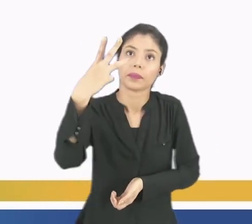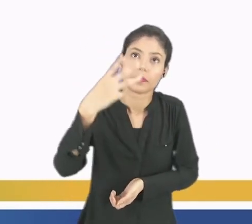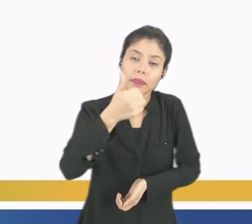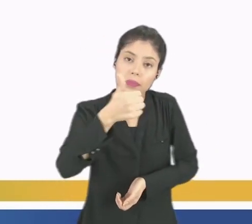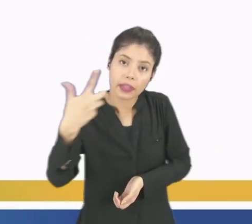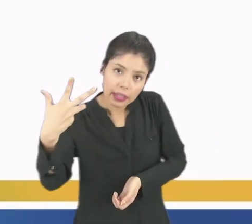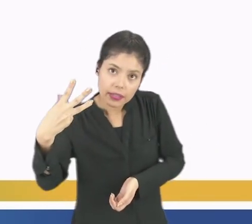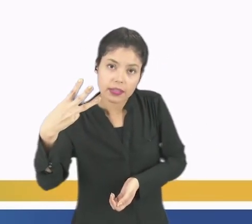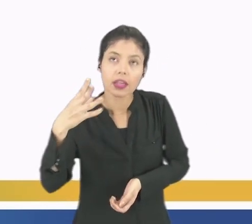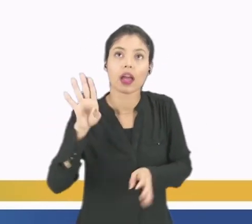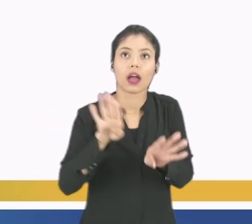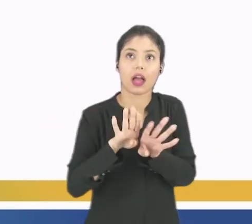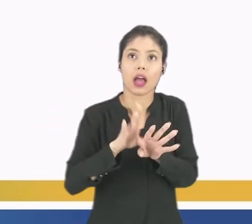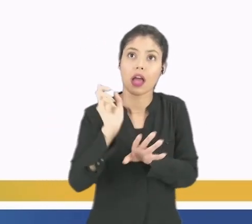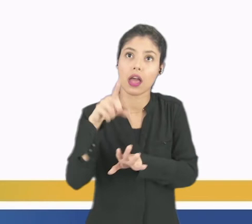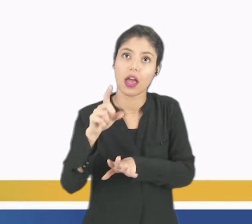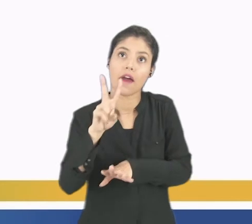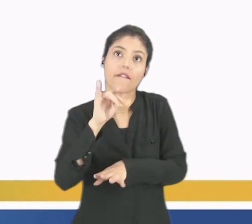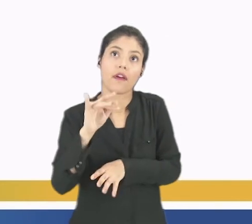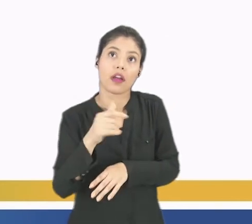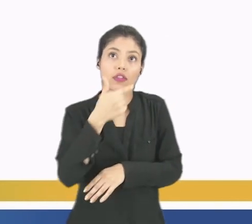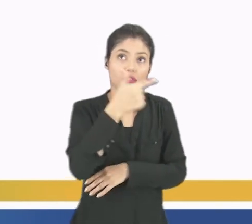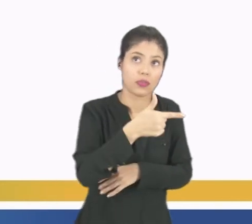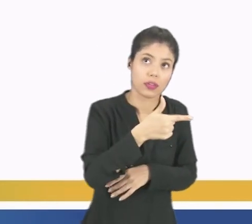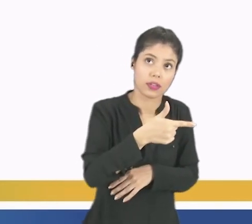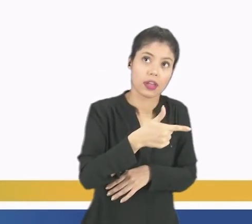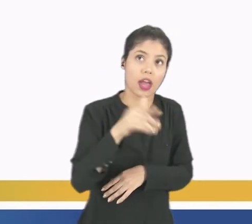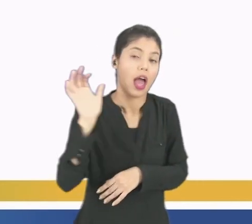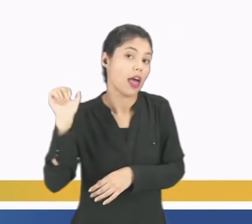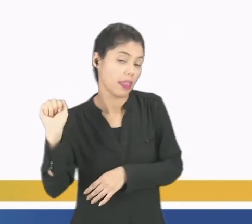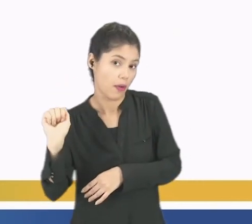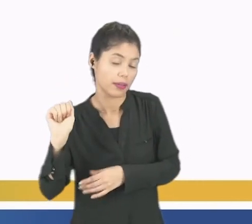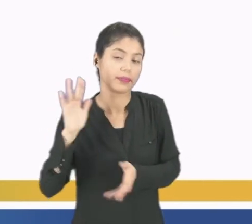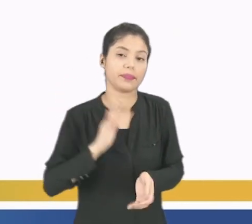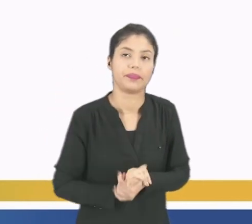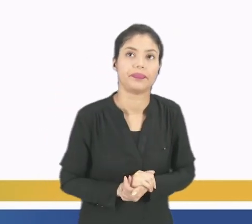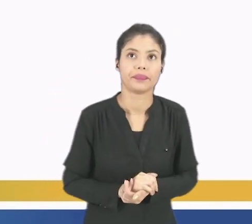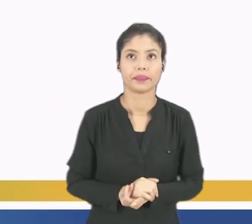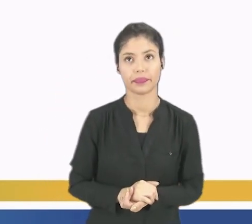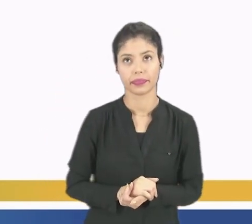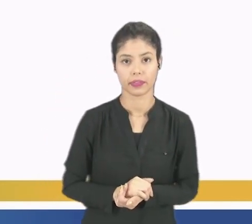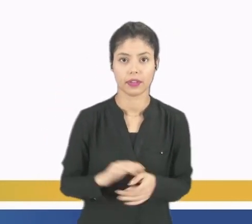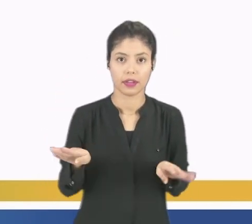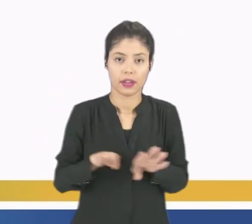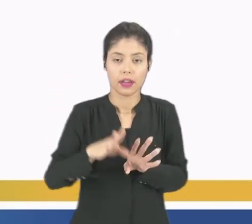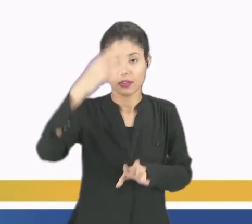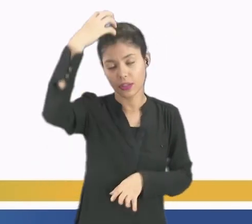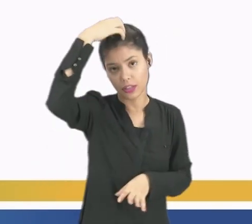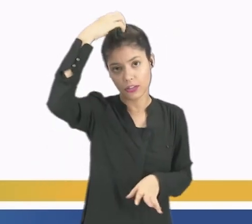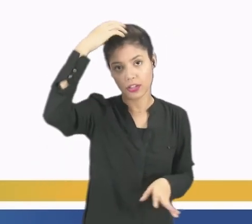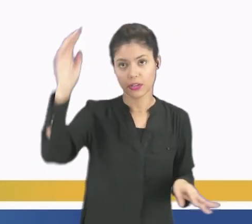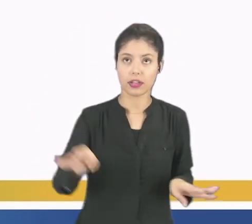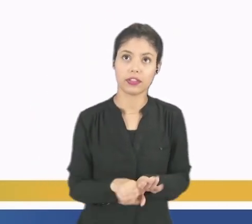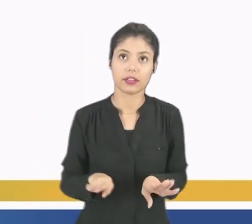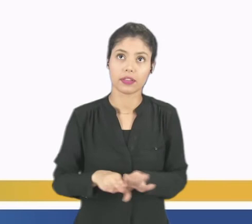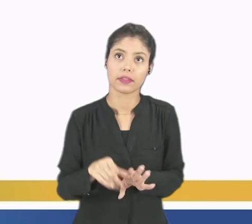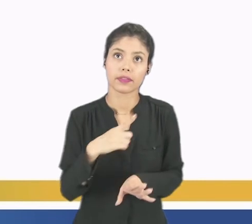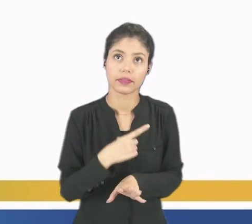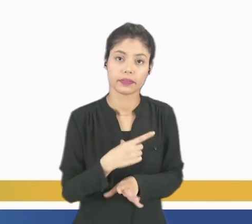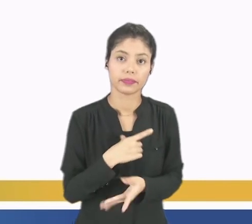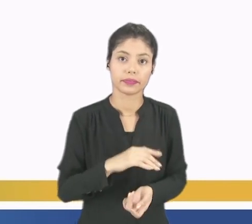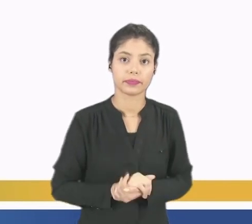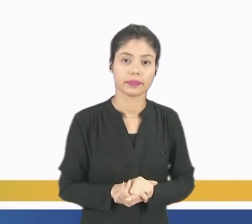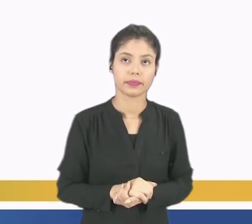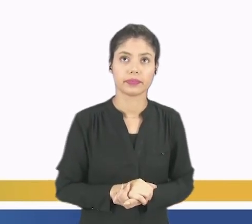13 cartas. As 13 cartas variam de 2 até o ás. Temos aqui o ás, reis, dama e valete,